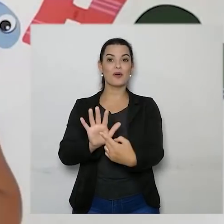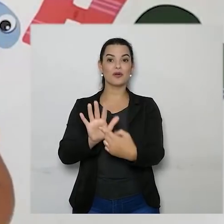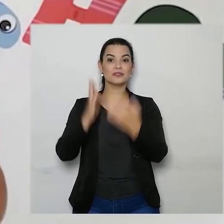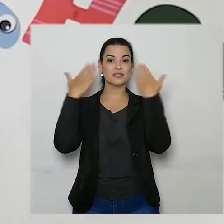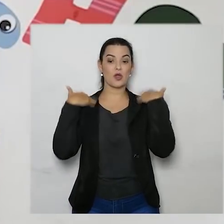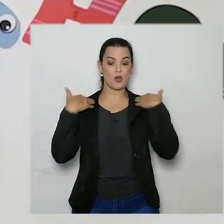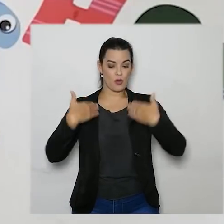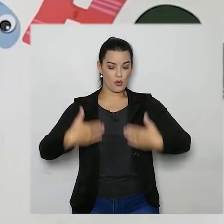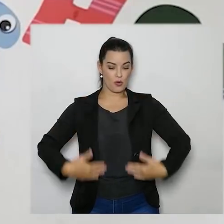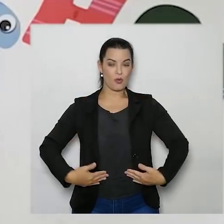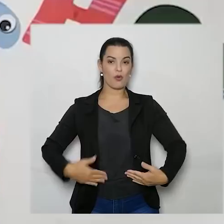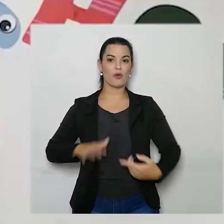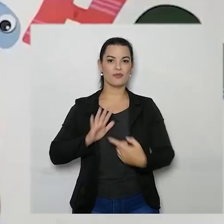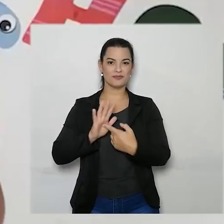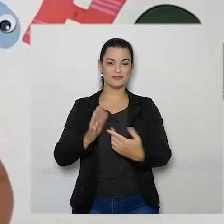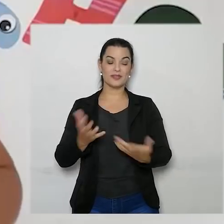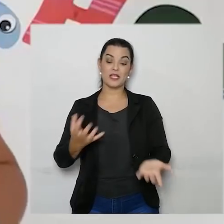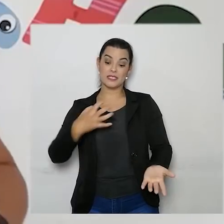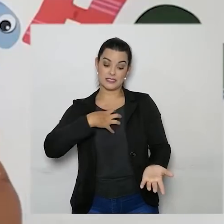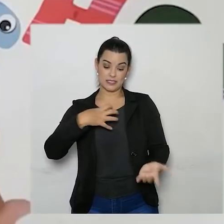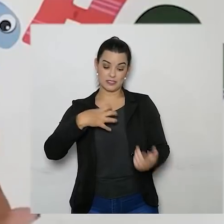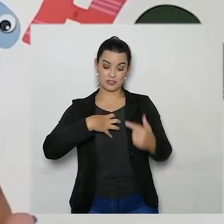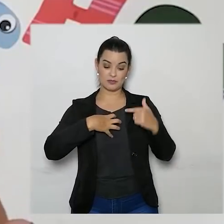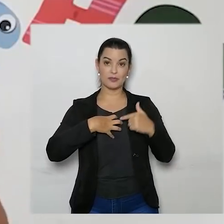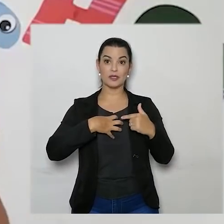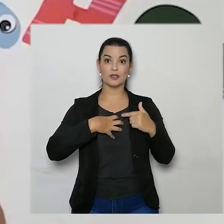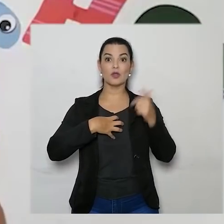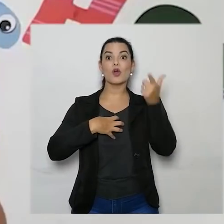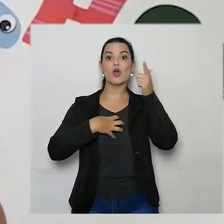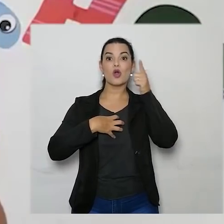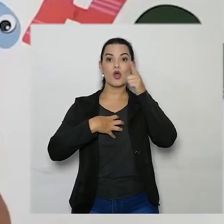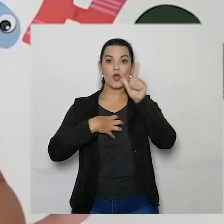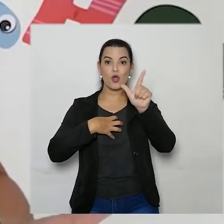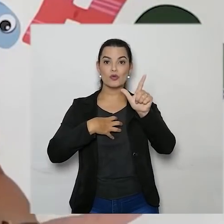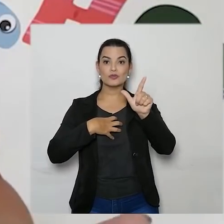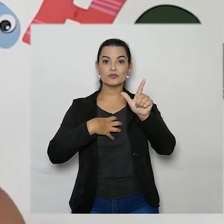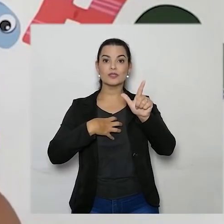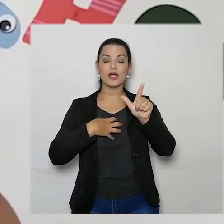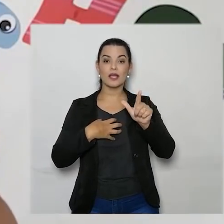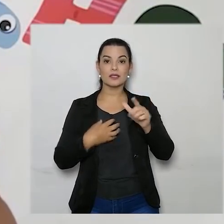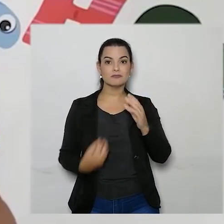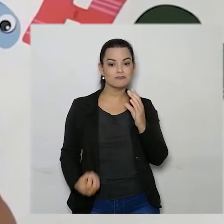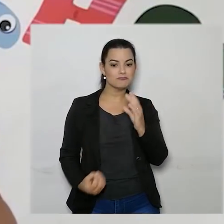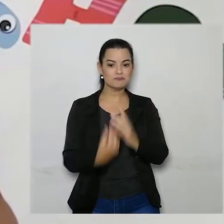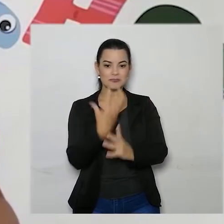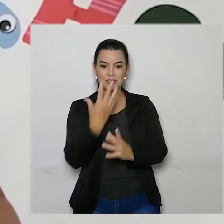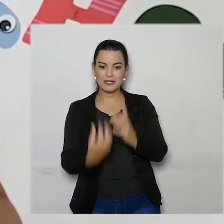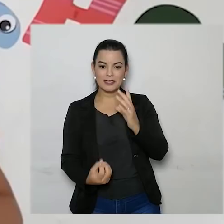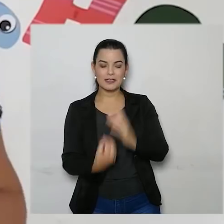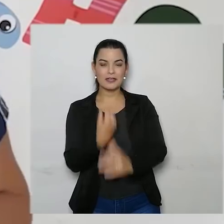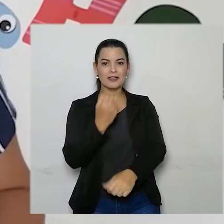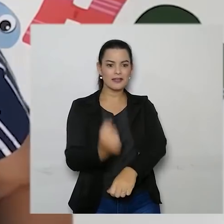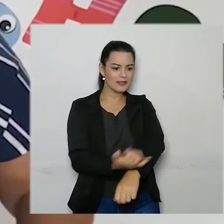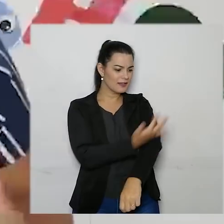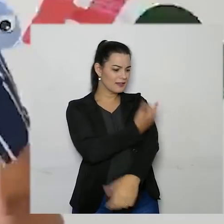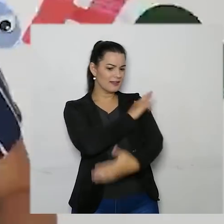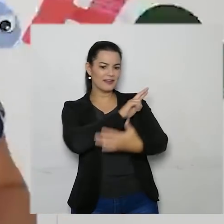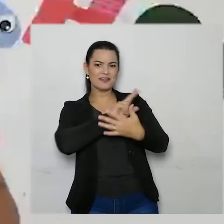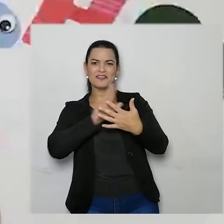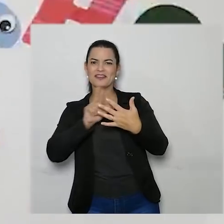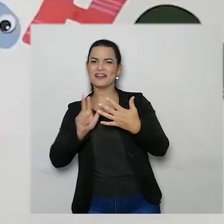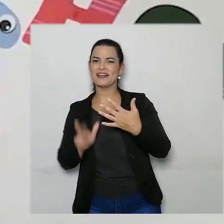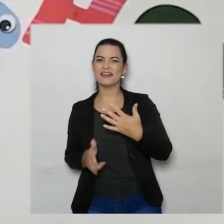sentimentos, e um sentimento, ele pode ser capaz de criar várias emoções. Por isso que